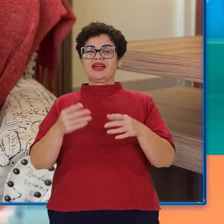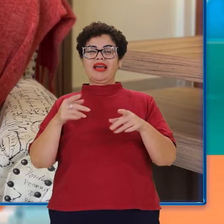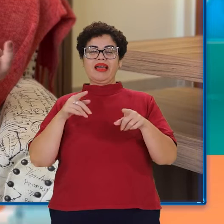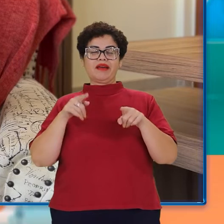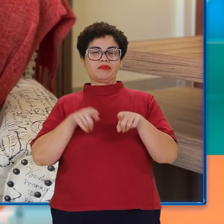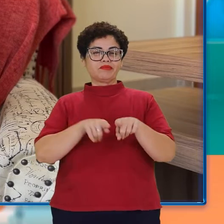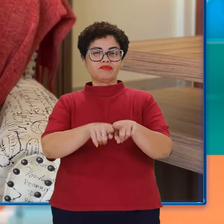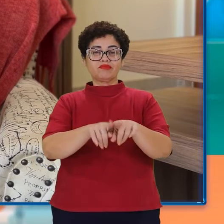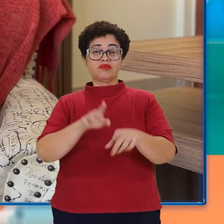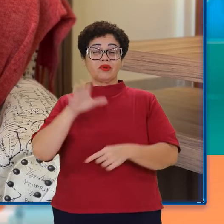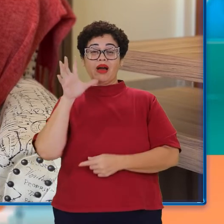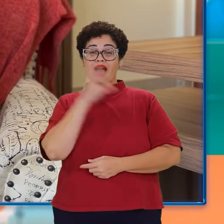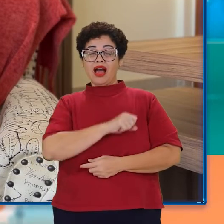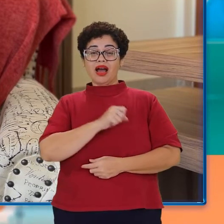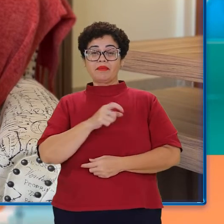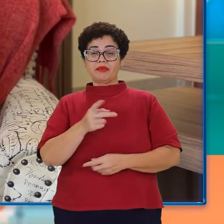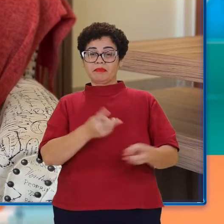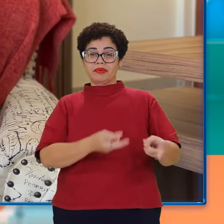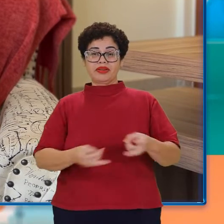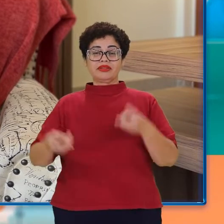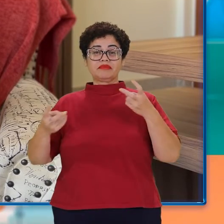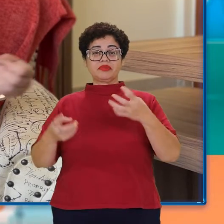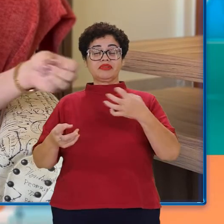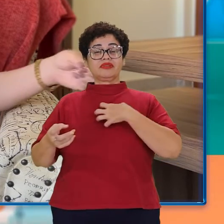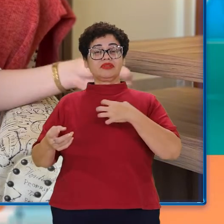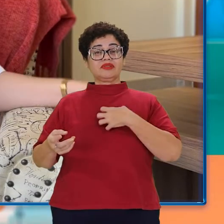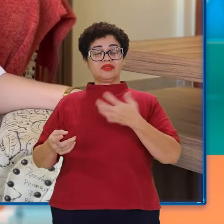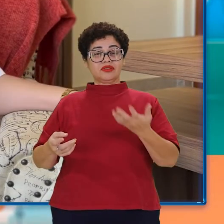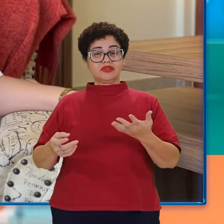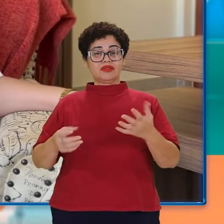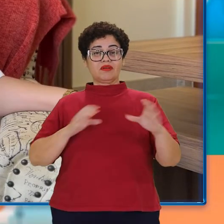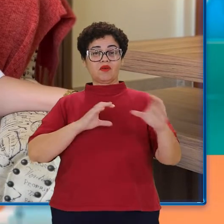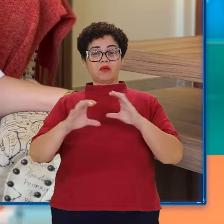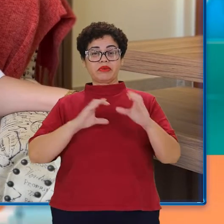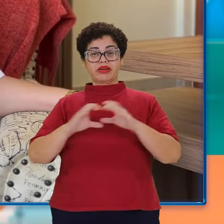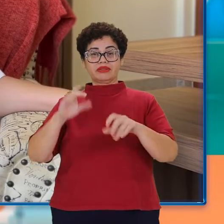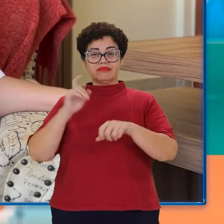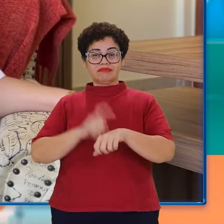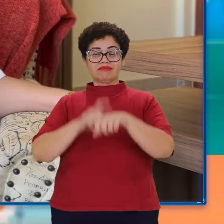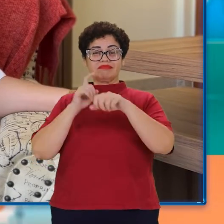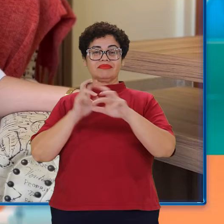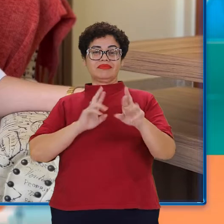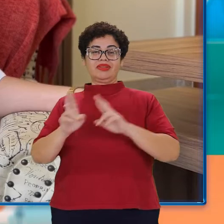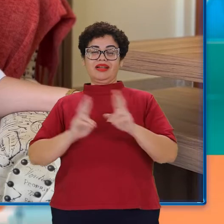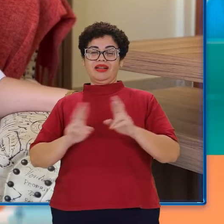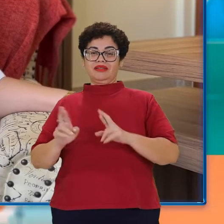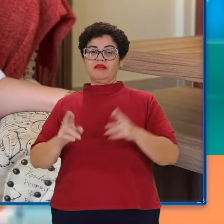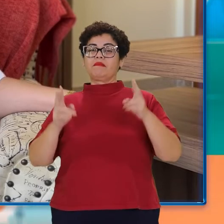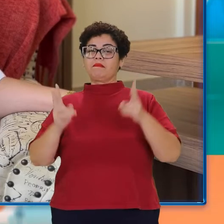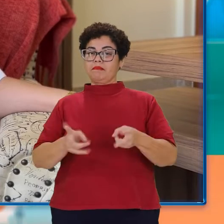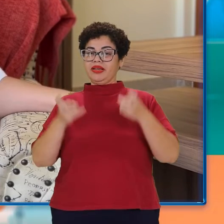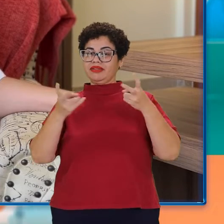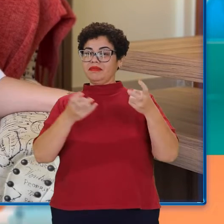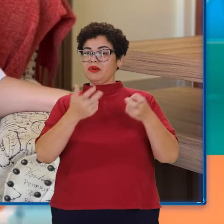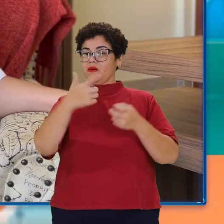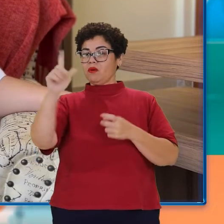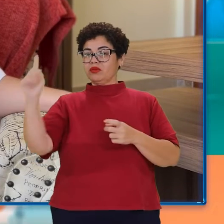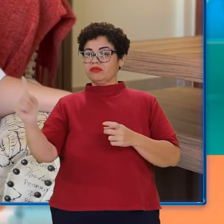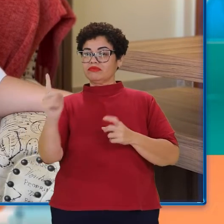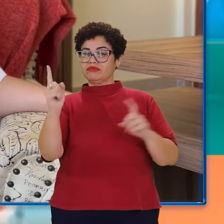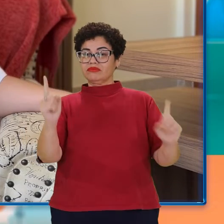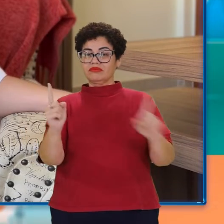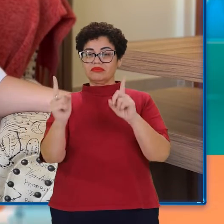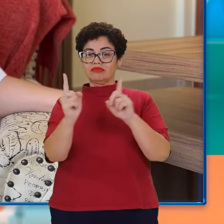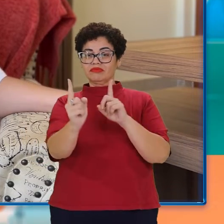ele é simultâneo, ele é muito rápido, de me perceber no momento da comunicação, da relação, perceber